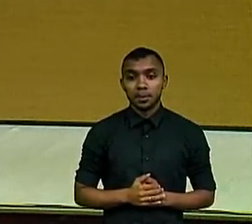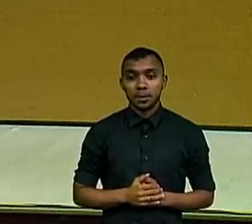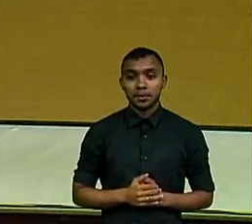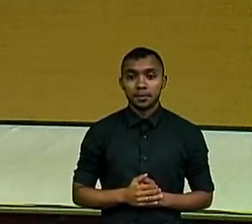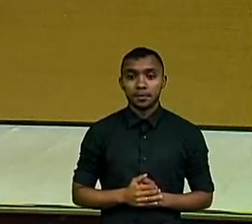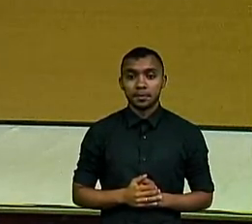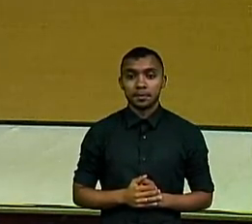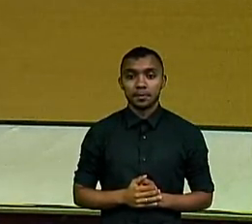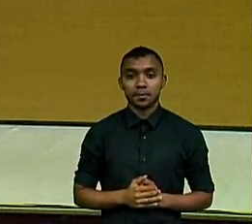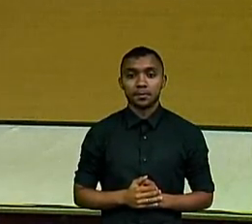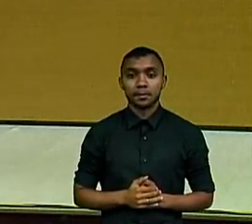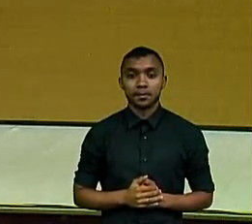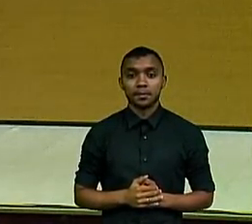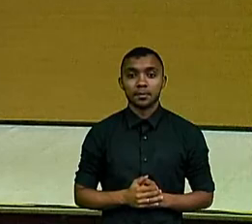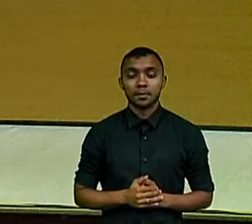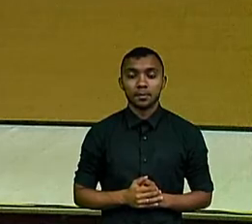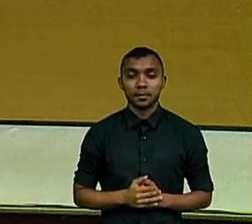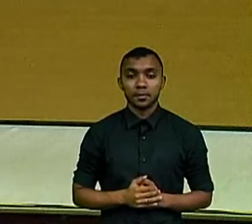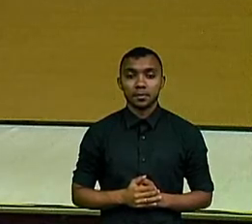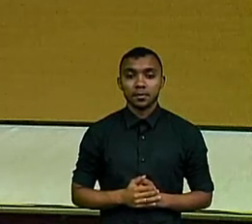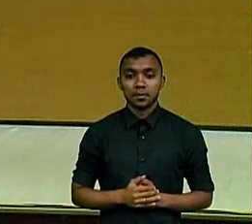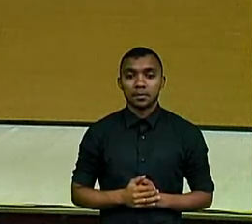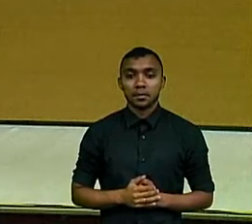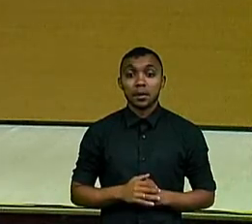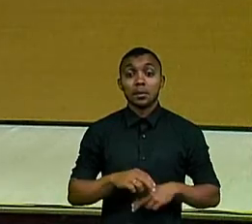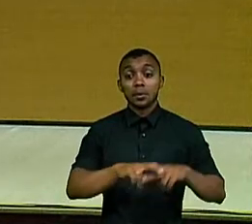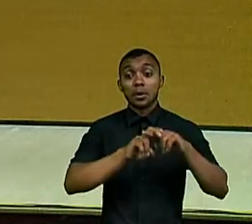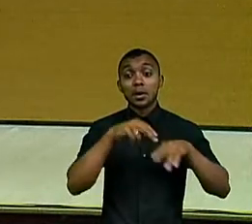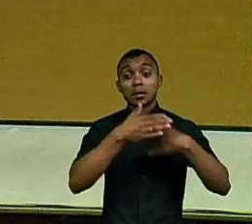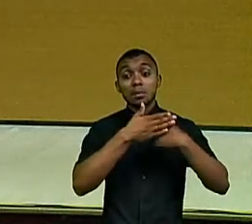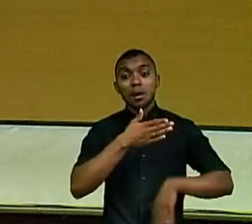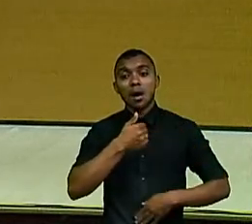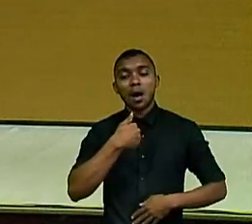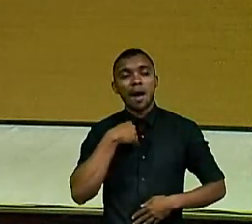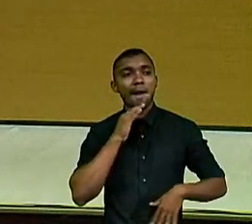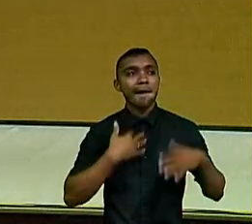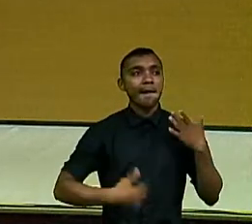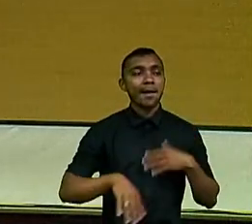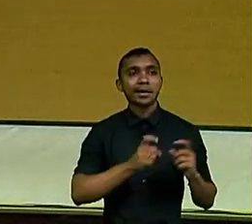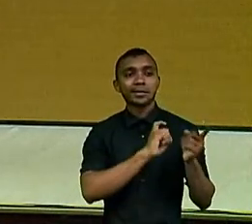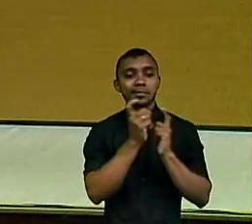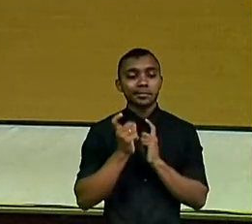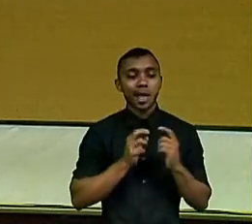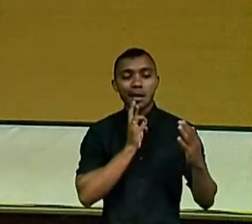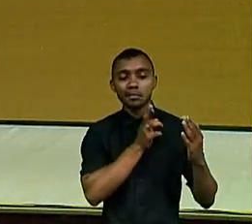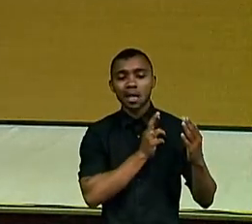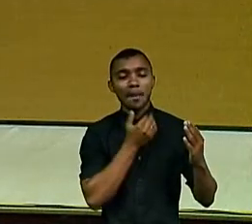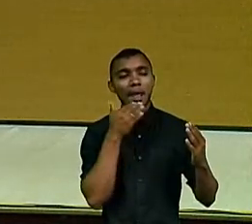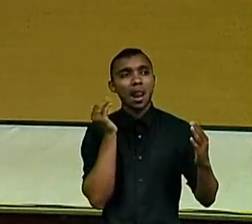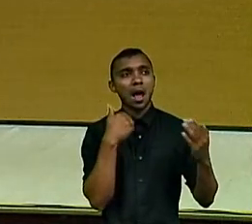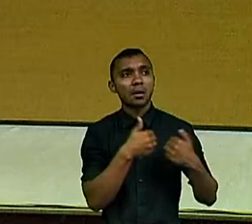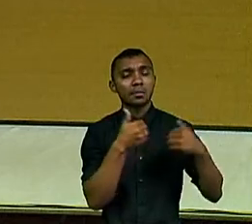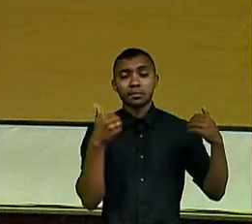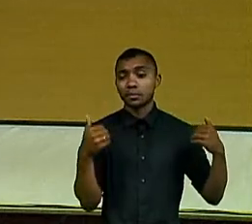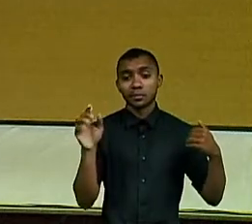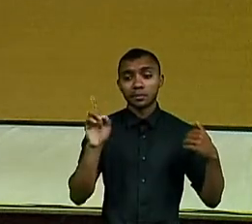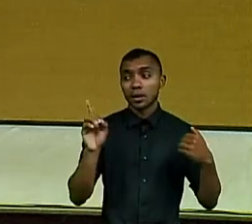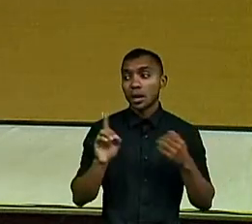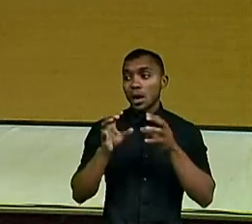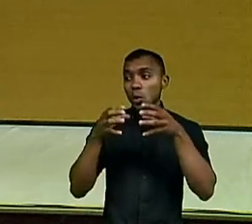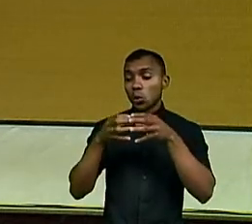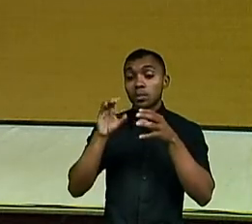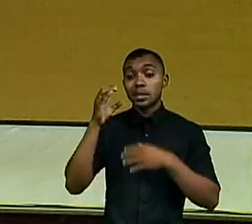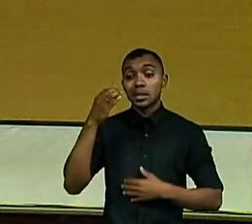distinção na hora da prova porque não tem distinção né Ciências da Natureza é